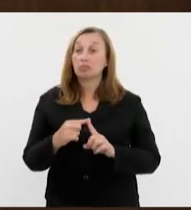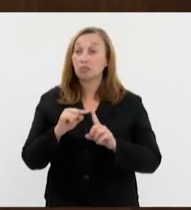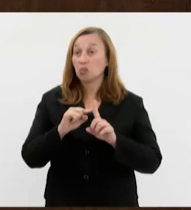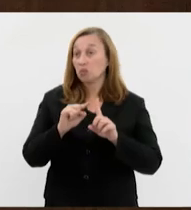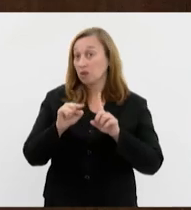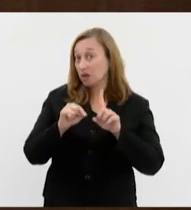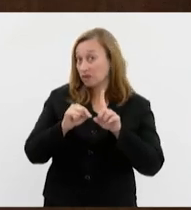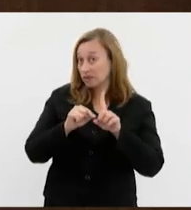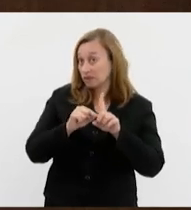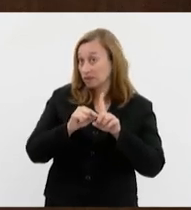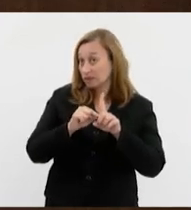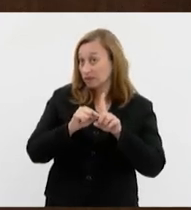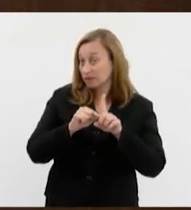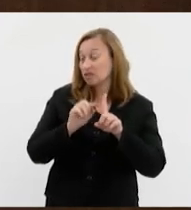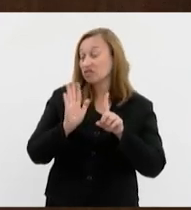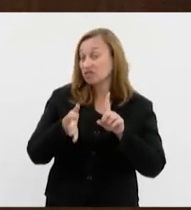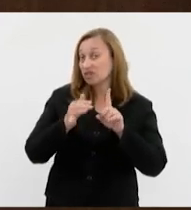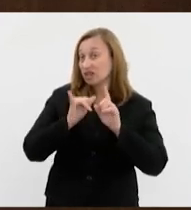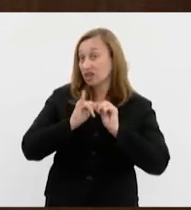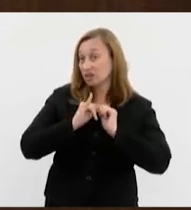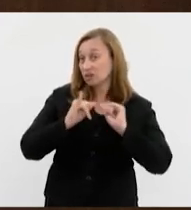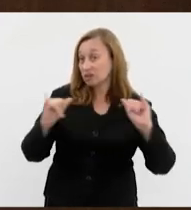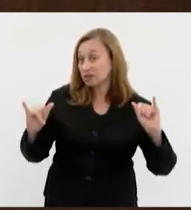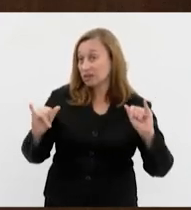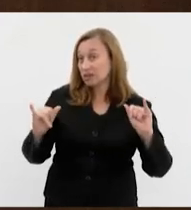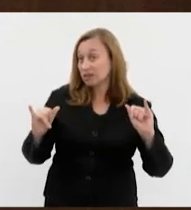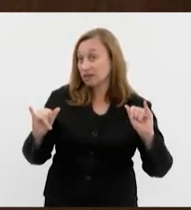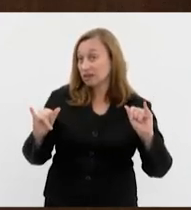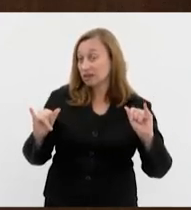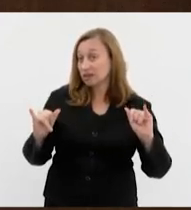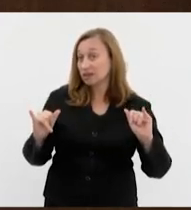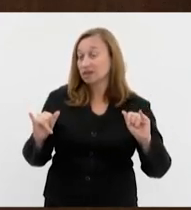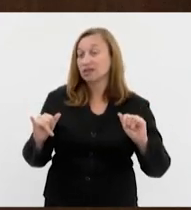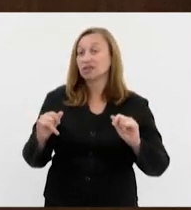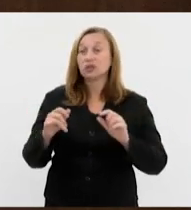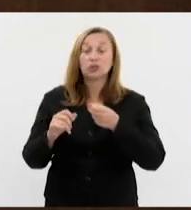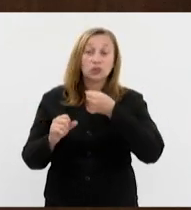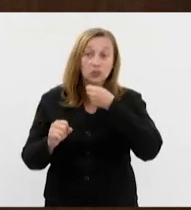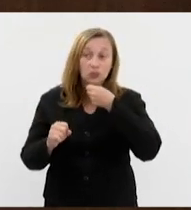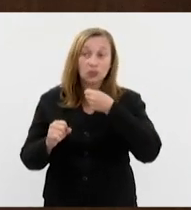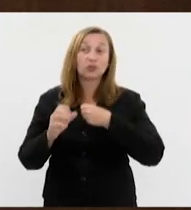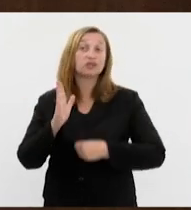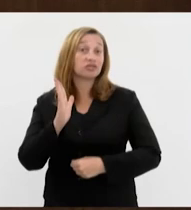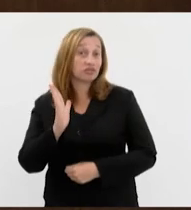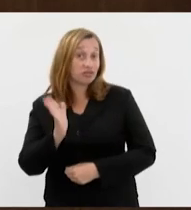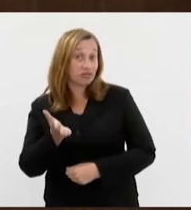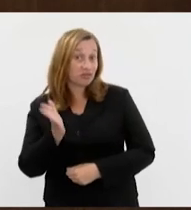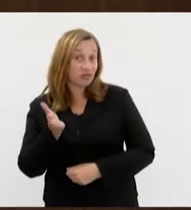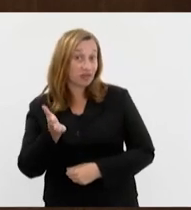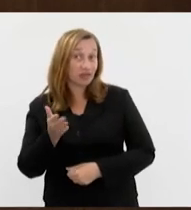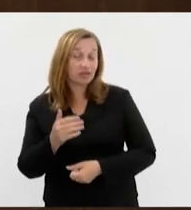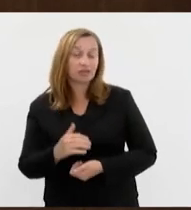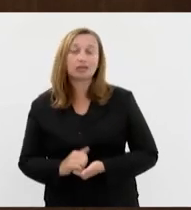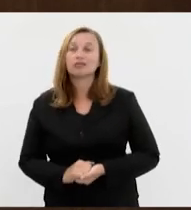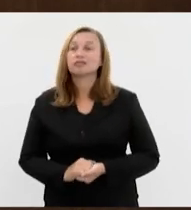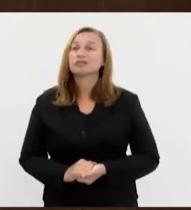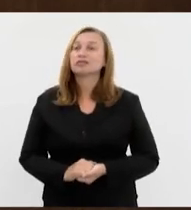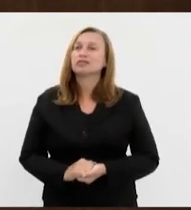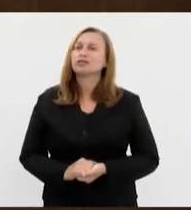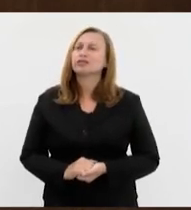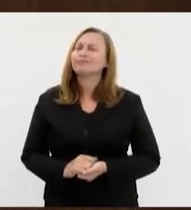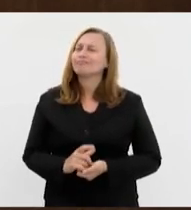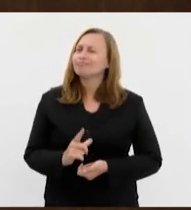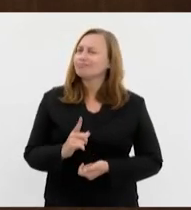gravidez, já anunciada possivelmente neste microfone, e eu tenho